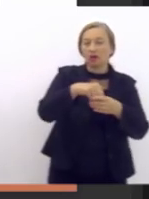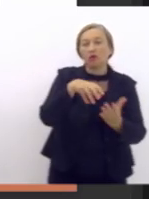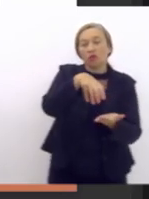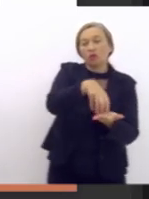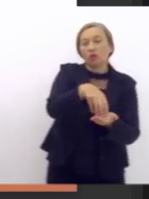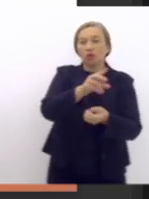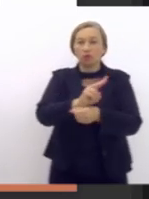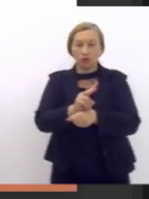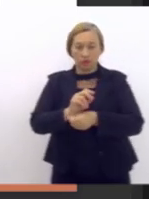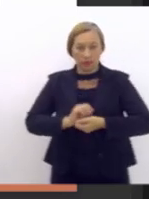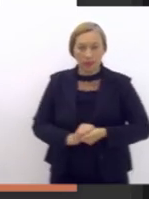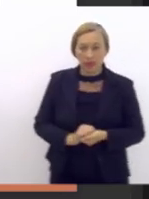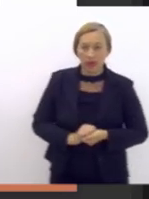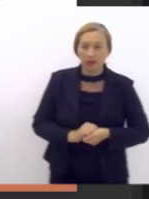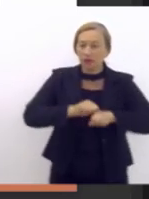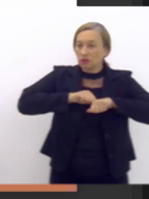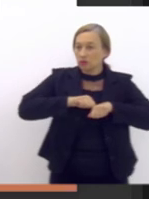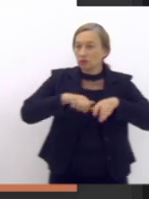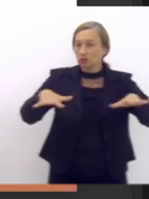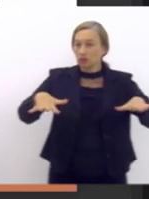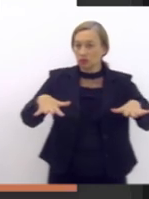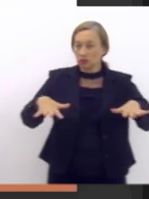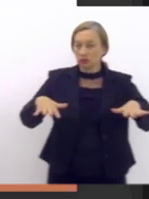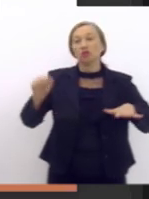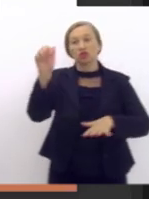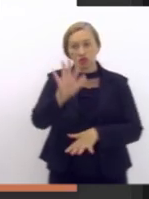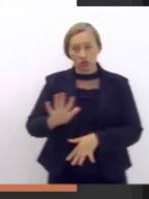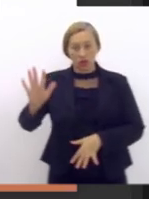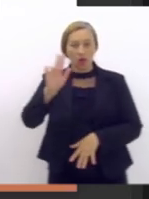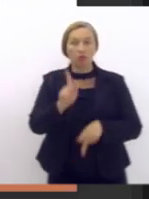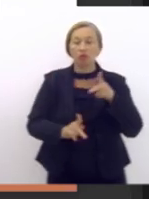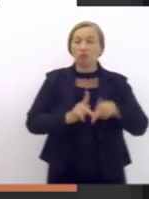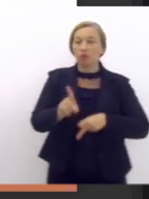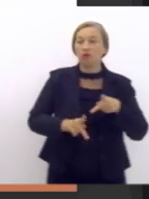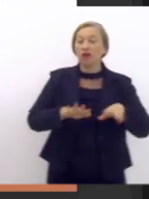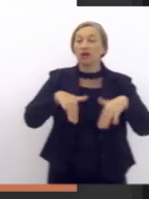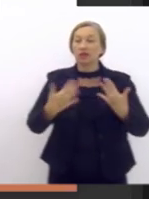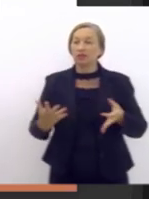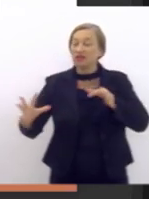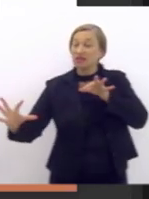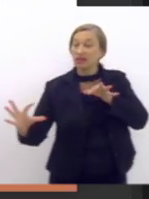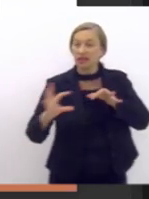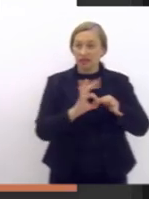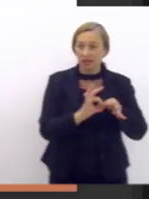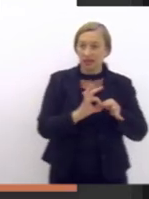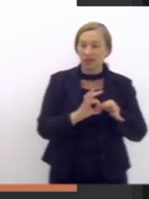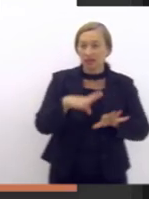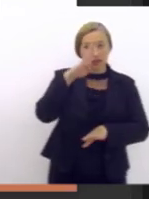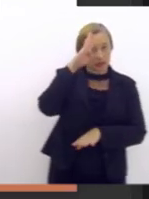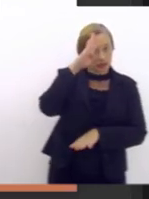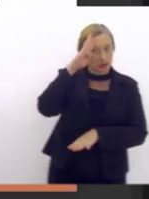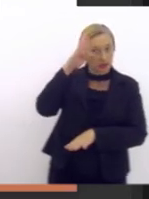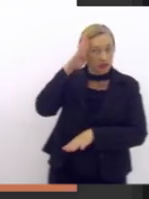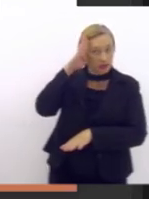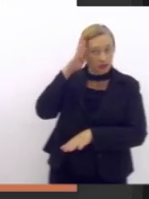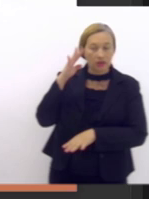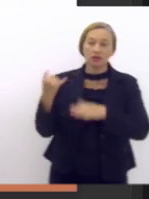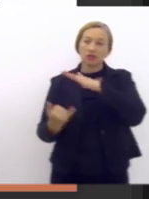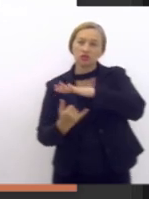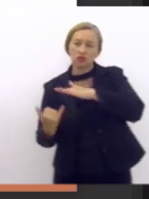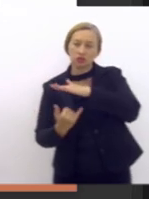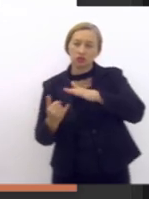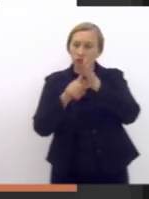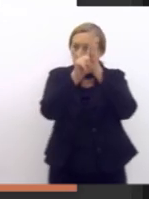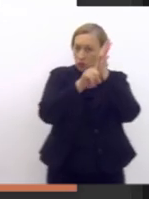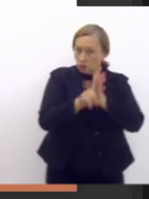observatório, e disponibilizado para o público em geral. Então, essa ponte entre a academia e as instituições de